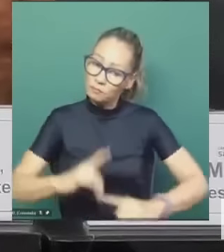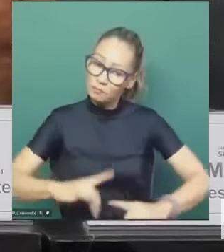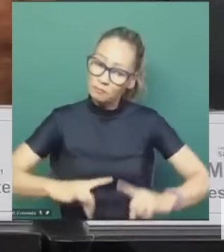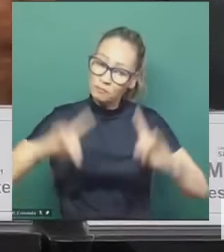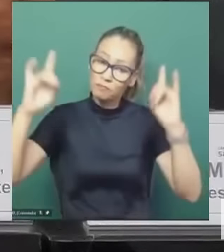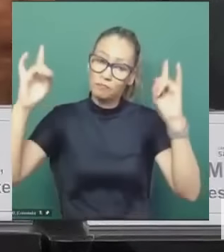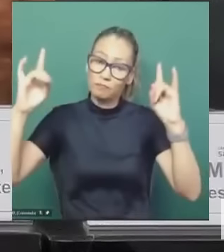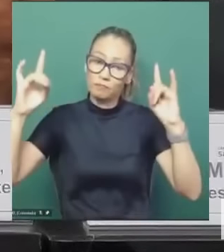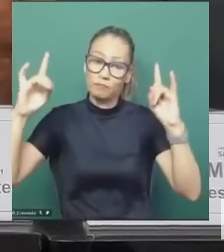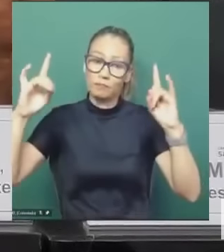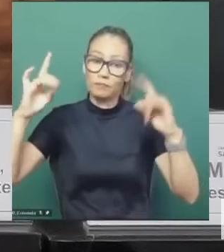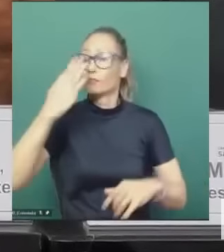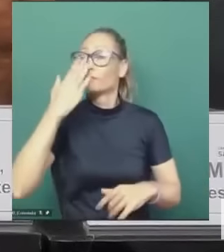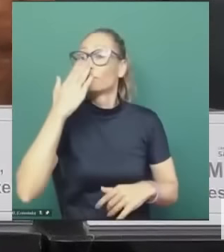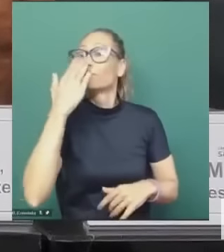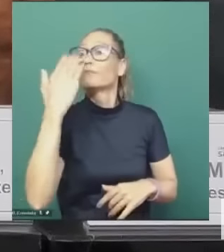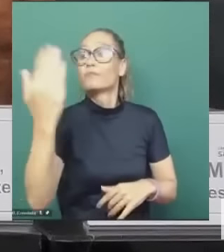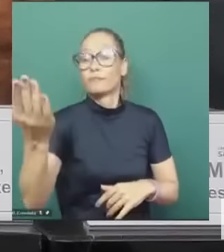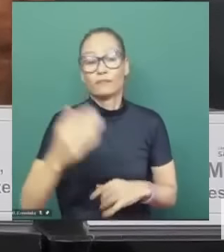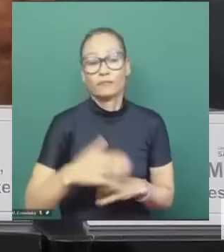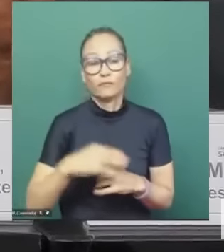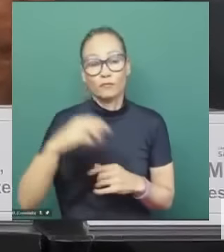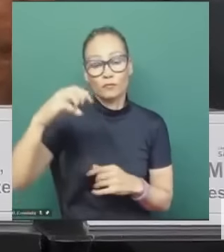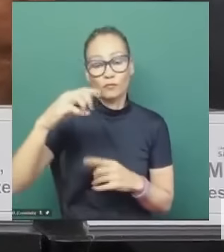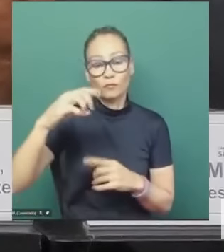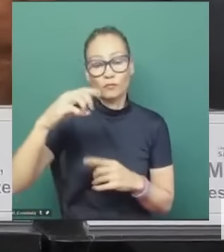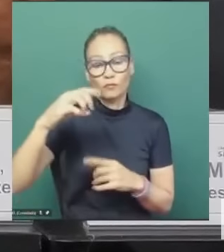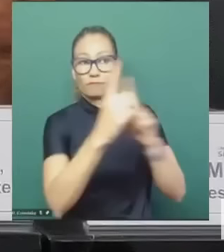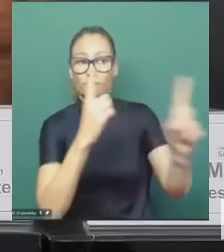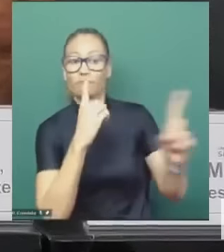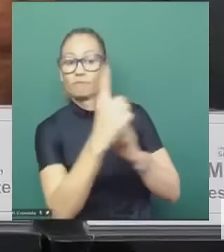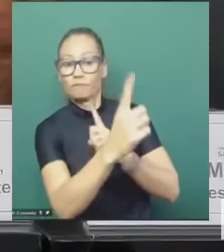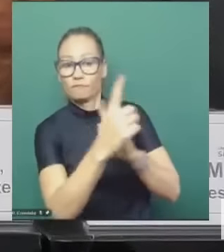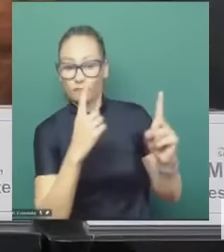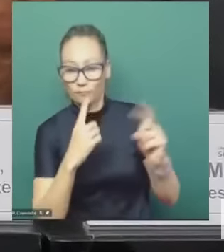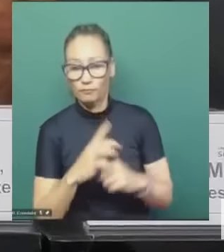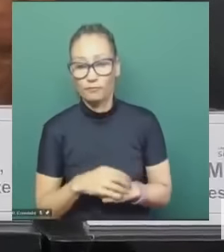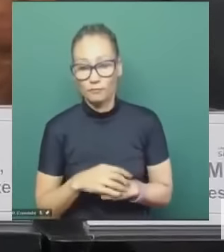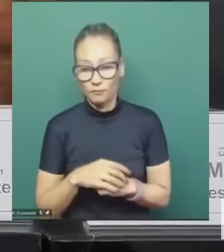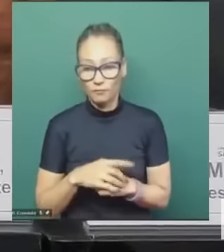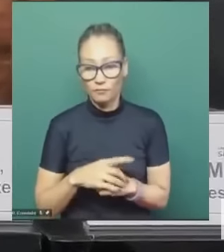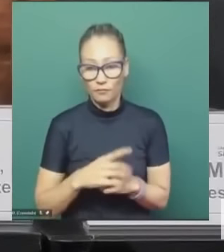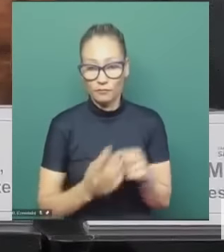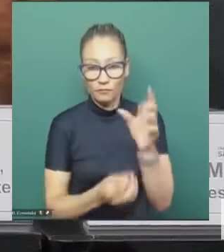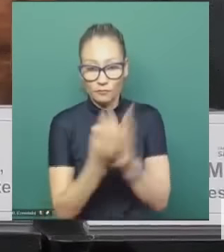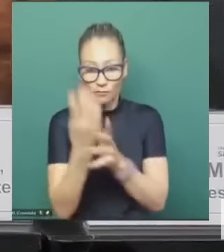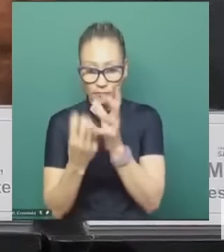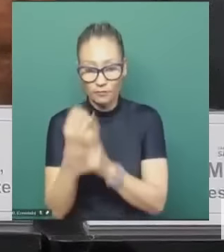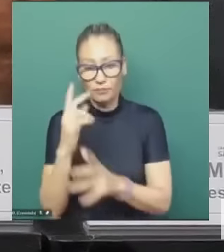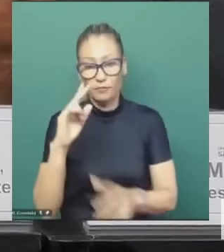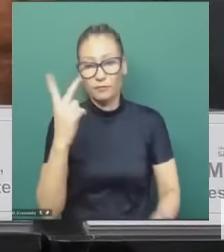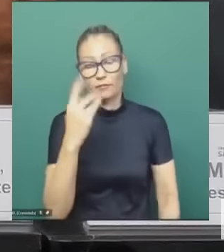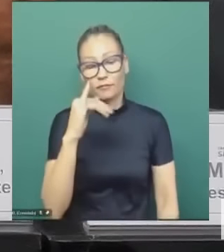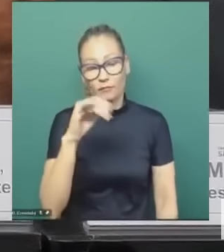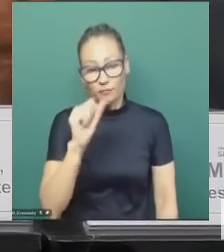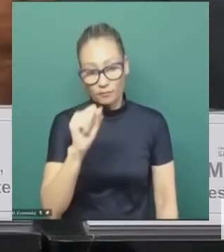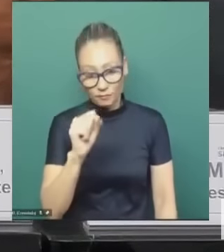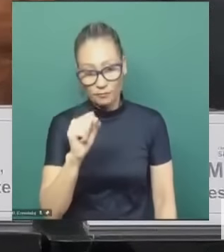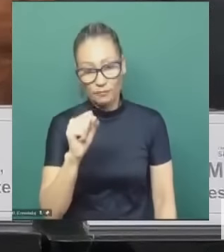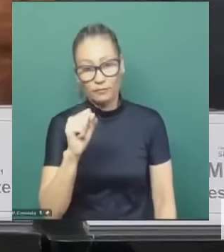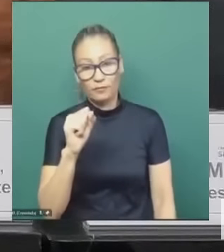Marginal Pinheiros. Nessas zonas de centralidade, havendo a criação de HIS, habitação de interesse social, o gabarito pode ser